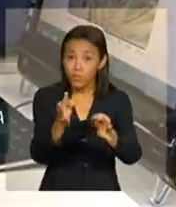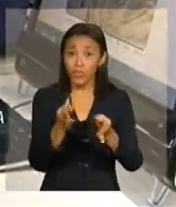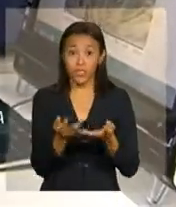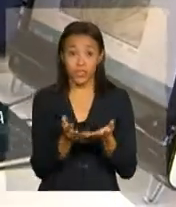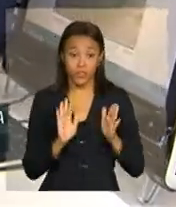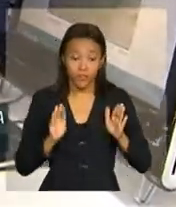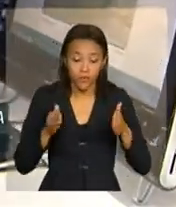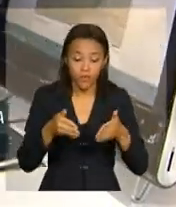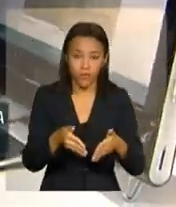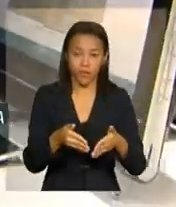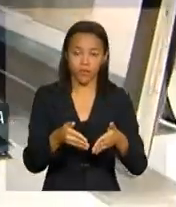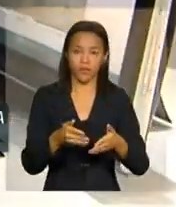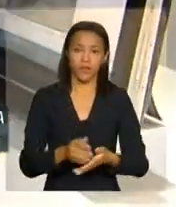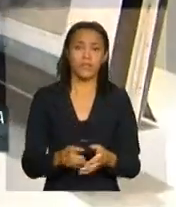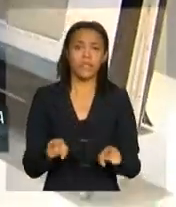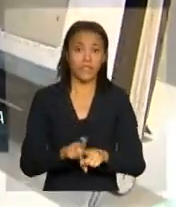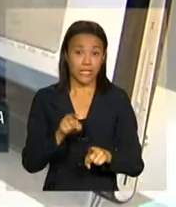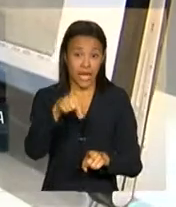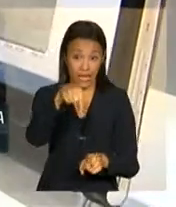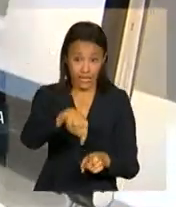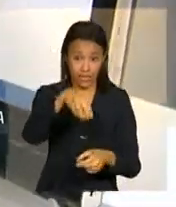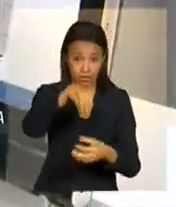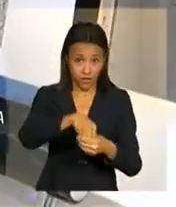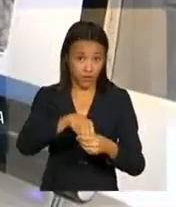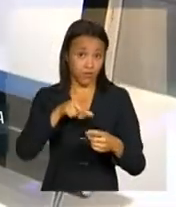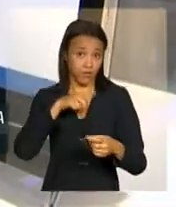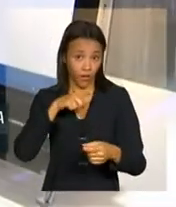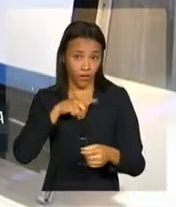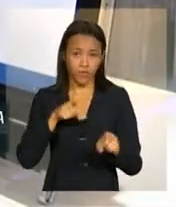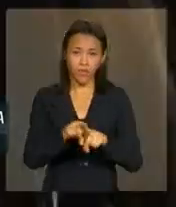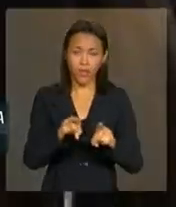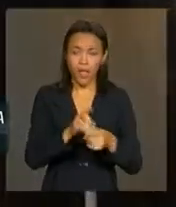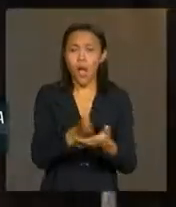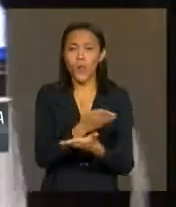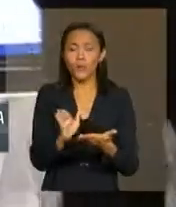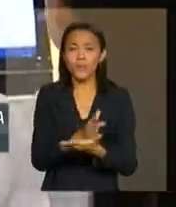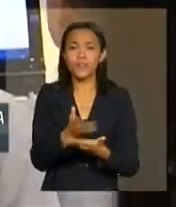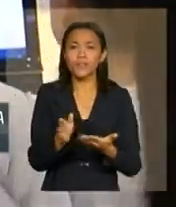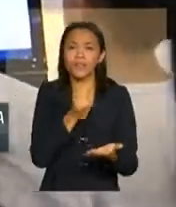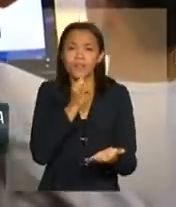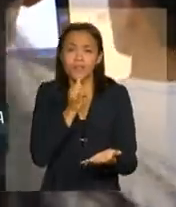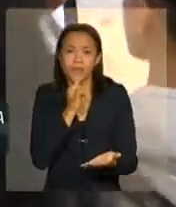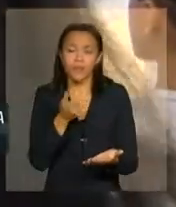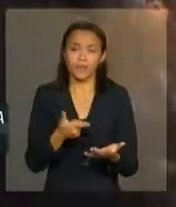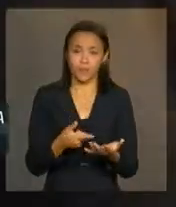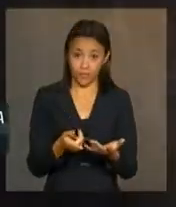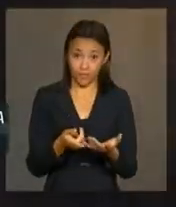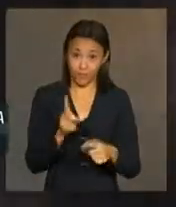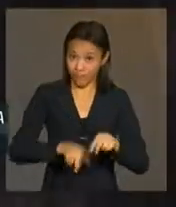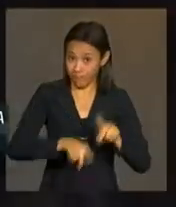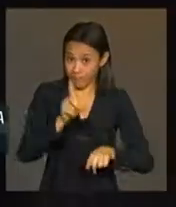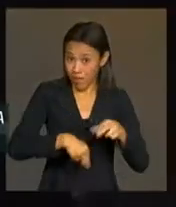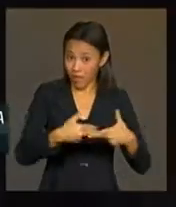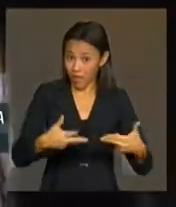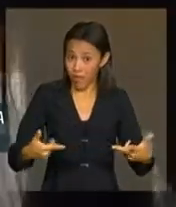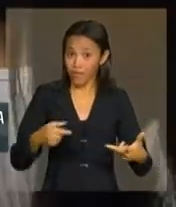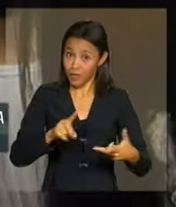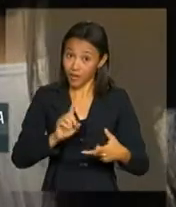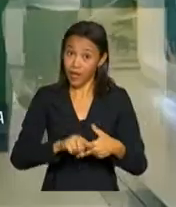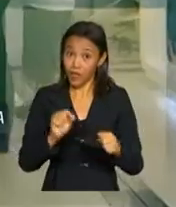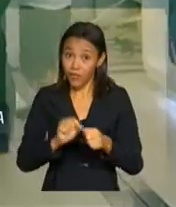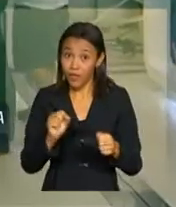aplicações, dispositivos. E aqui dentro nós temos também alguns exemplos de dispositivos que são criados a partir